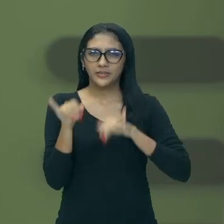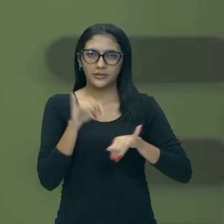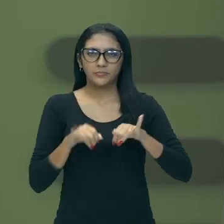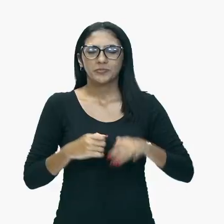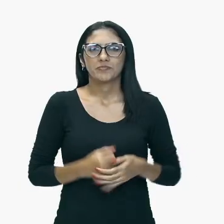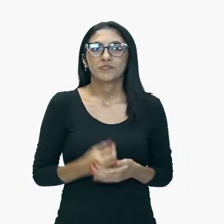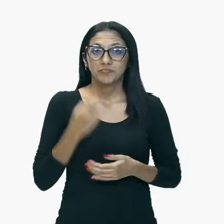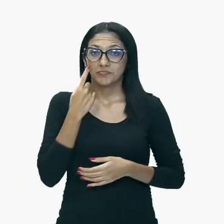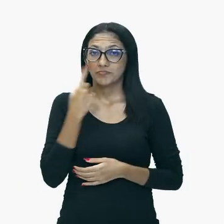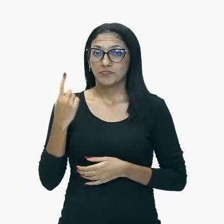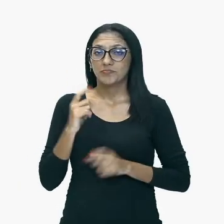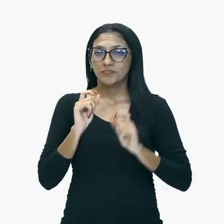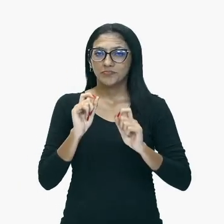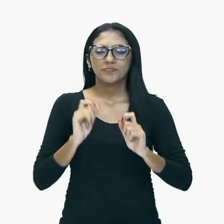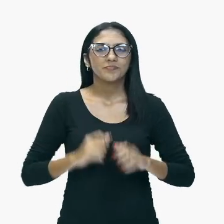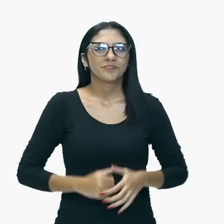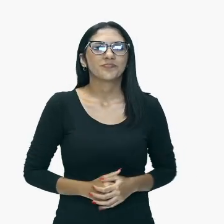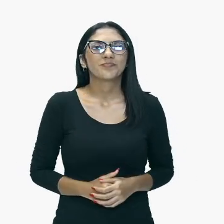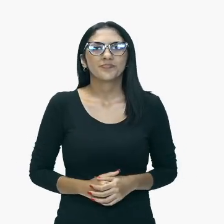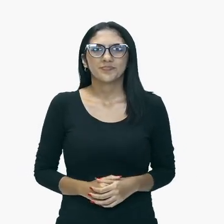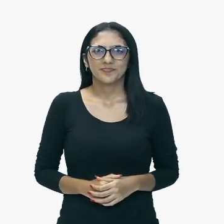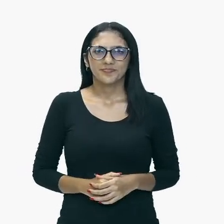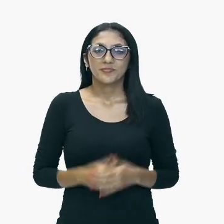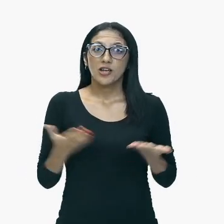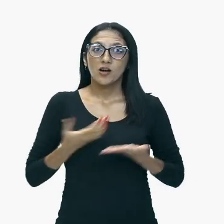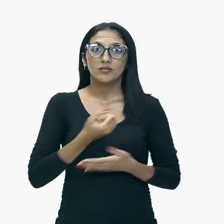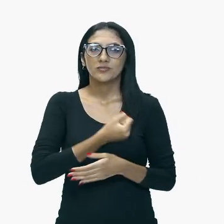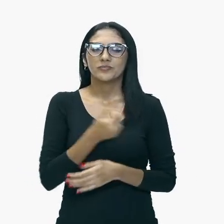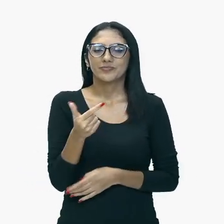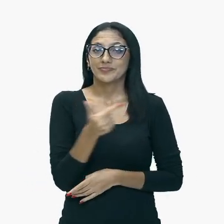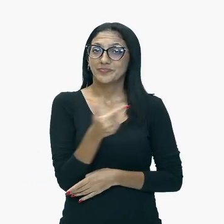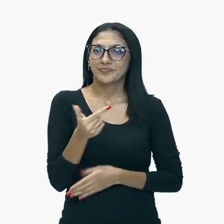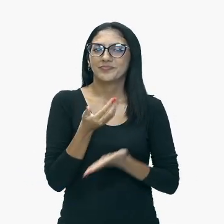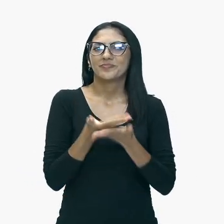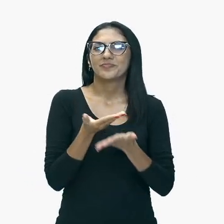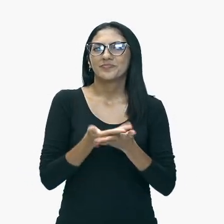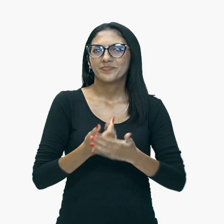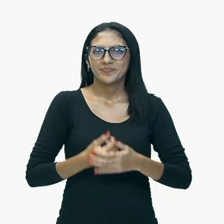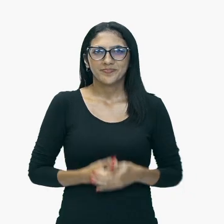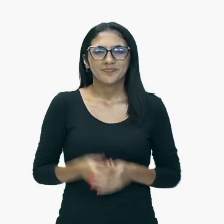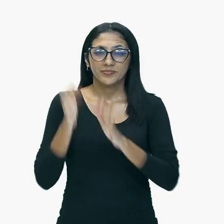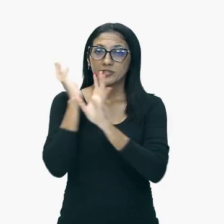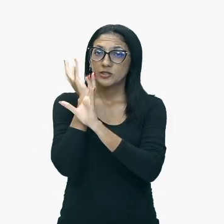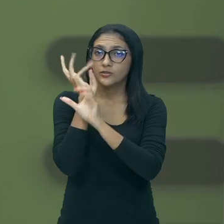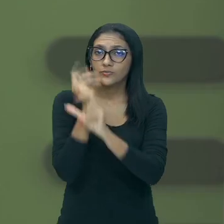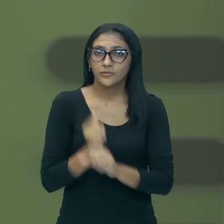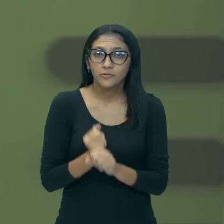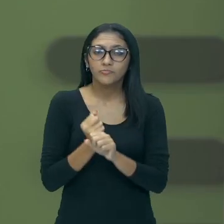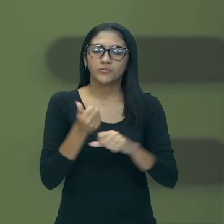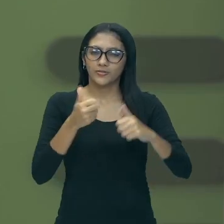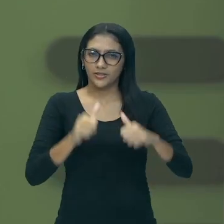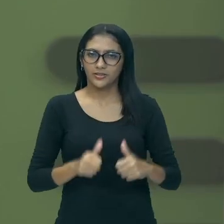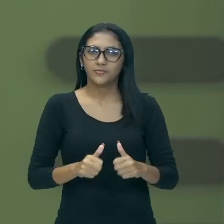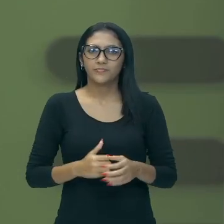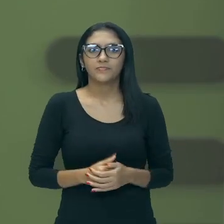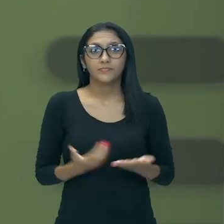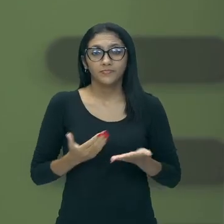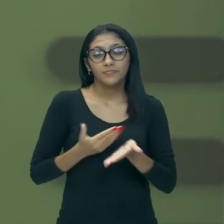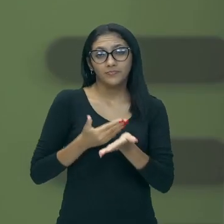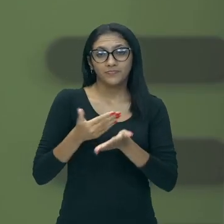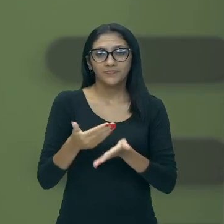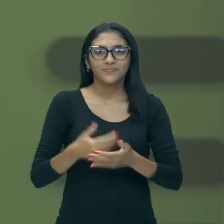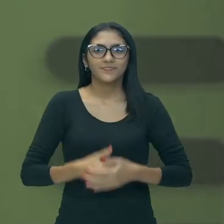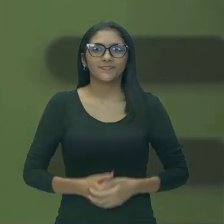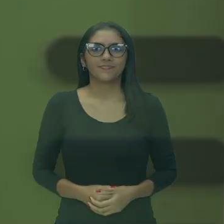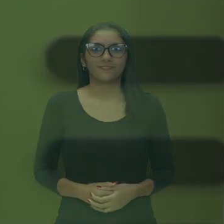ver o que nós teremos hoje. Hoje é a aula 22, revisão e avaliação. Então vamos